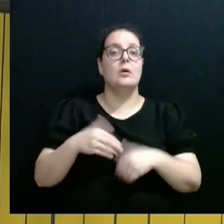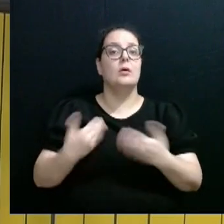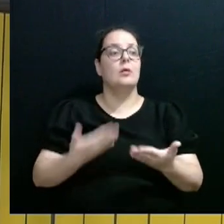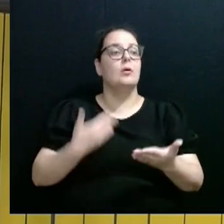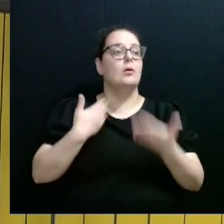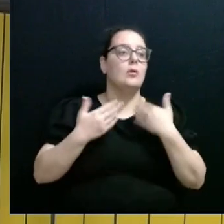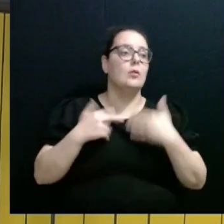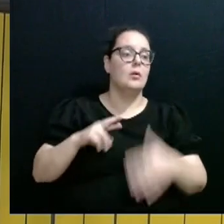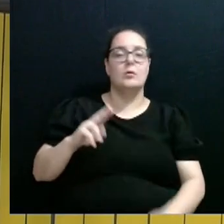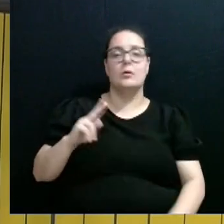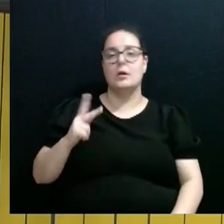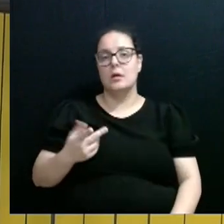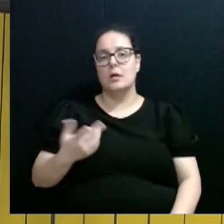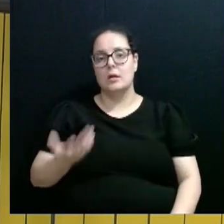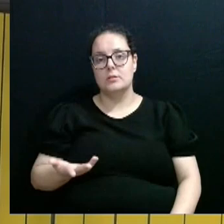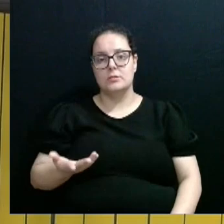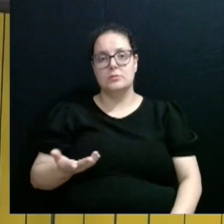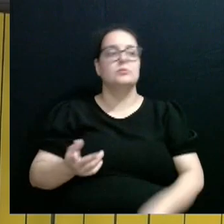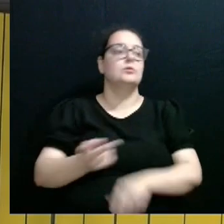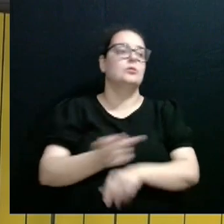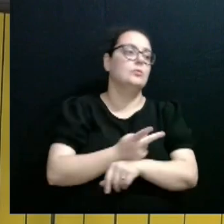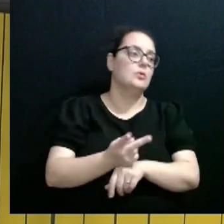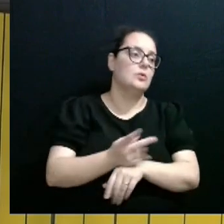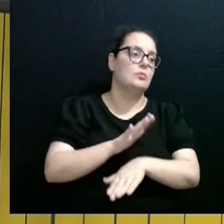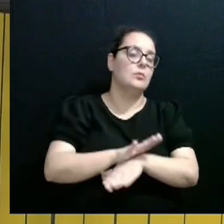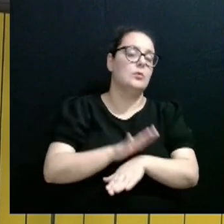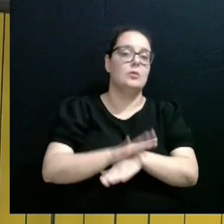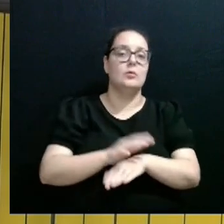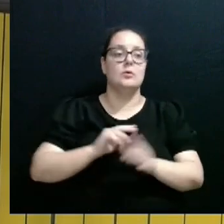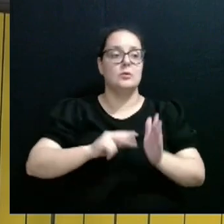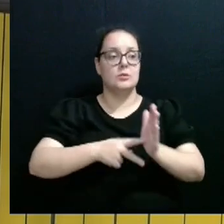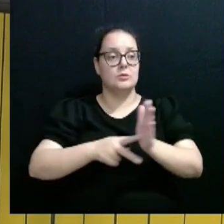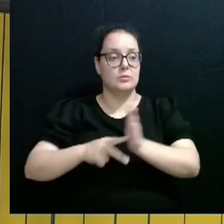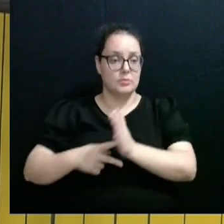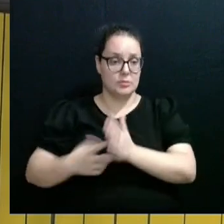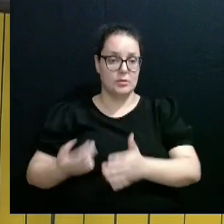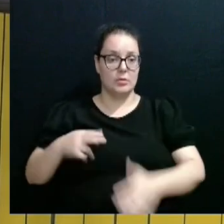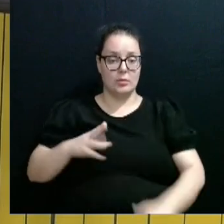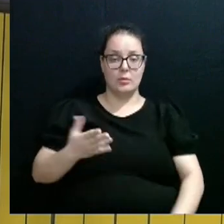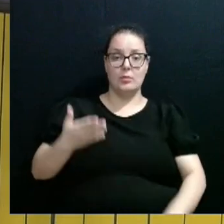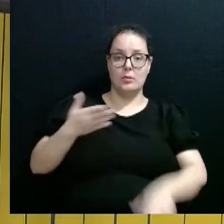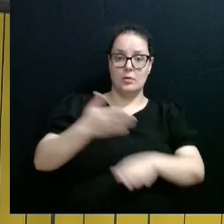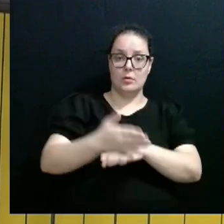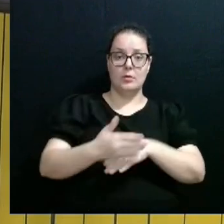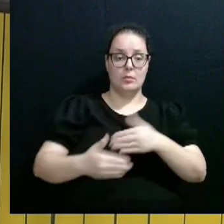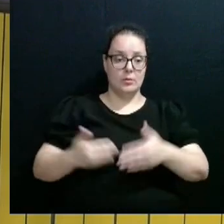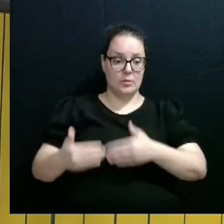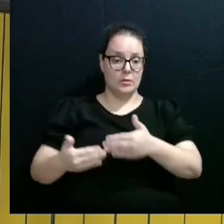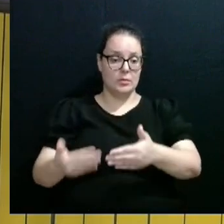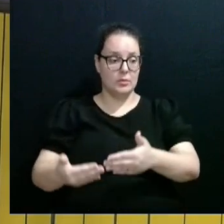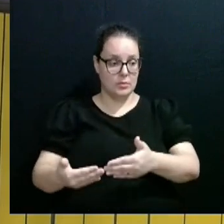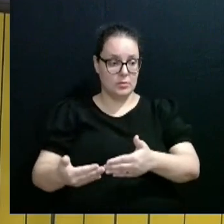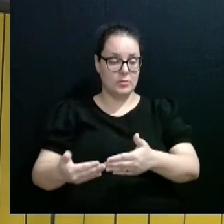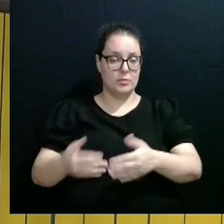RH, né, buscar auxílio de um sindicato ou já entrar com o processo juridicamente?